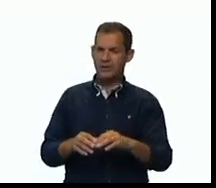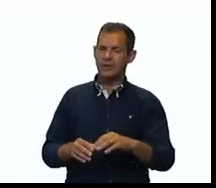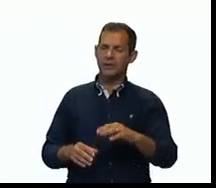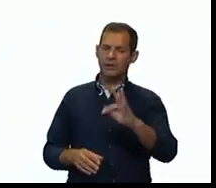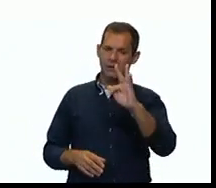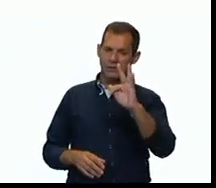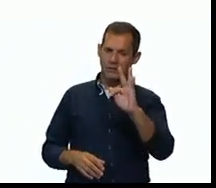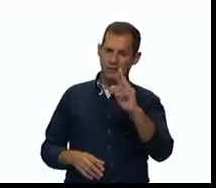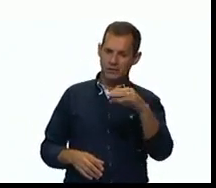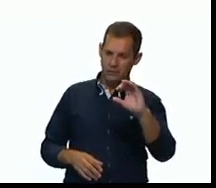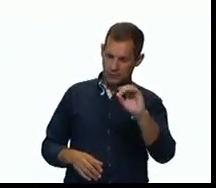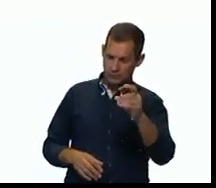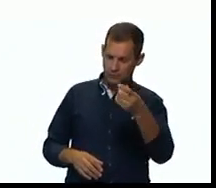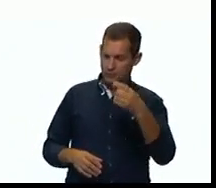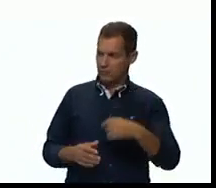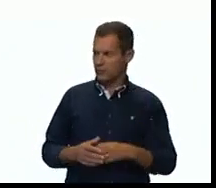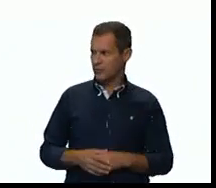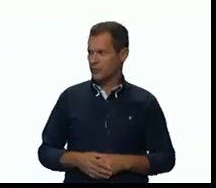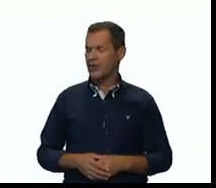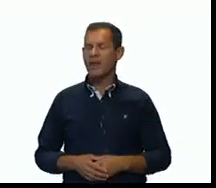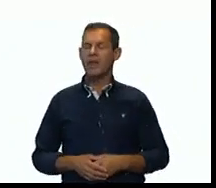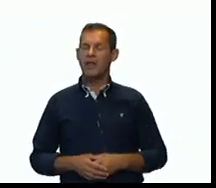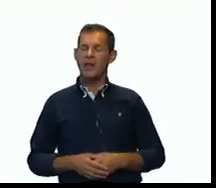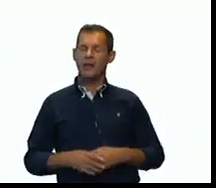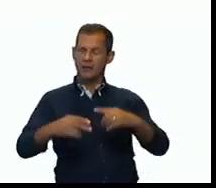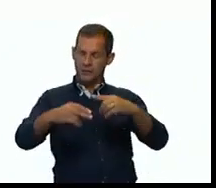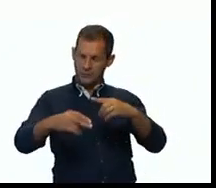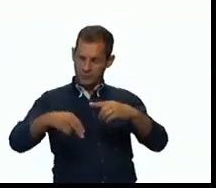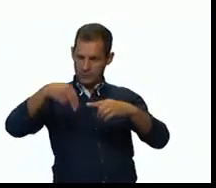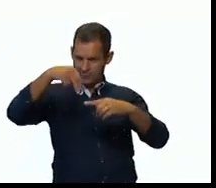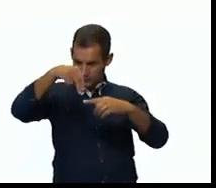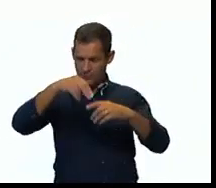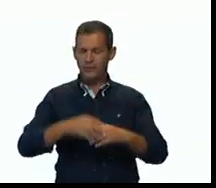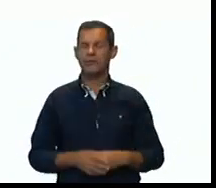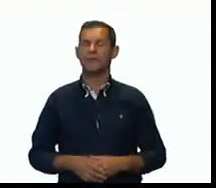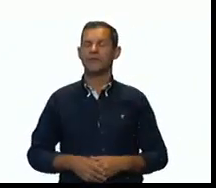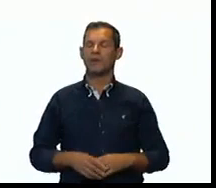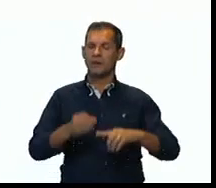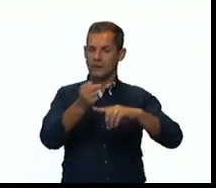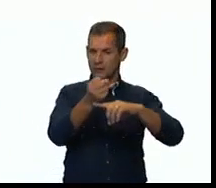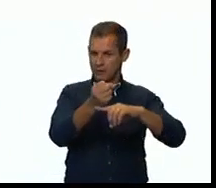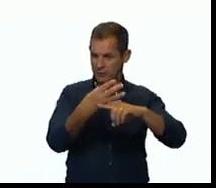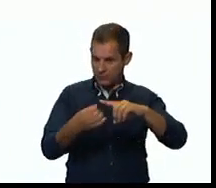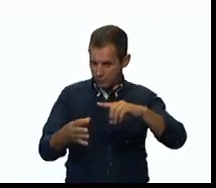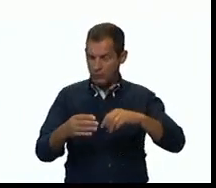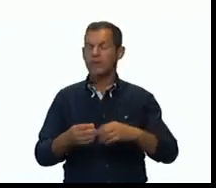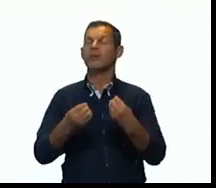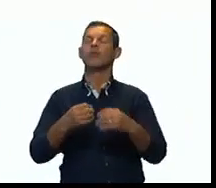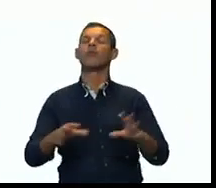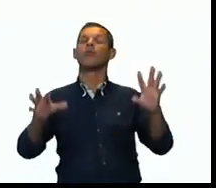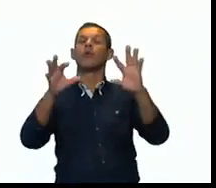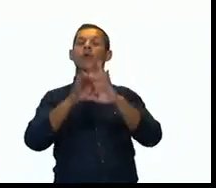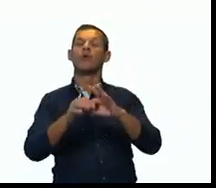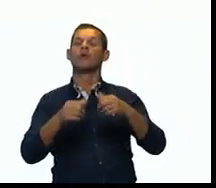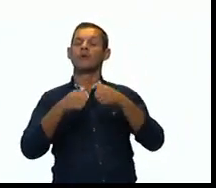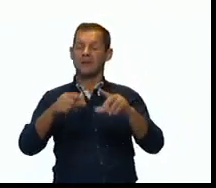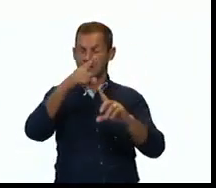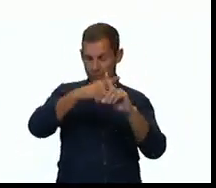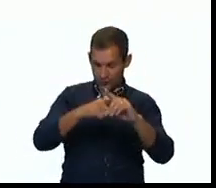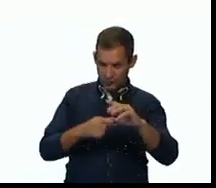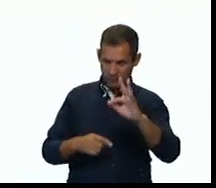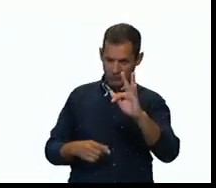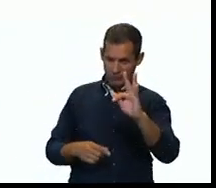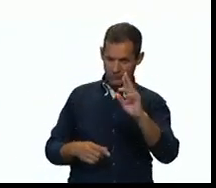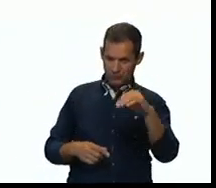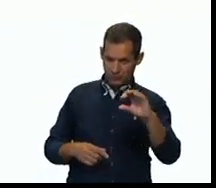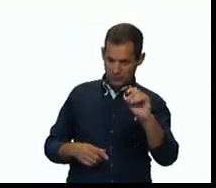função do tipo x elevado a n, ou seja, uma função do tipo potência. Como que eu integro esse tipo de